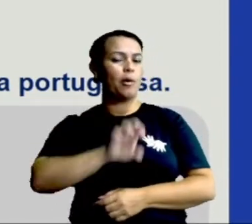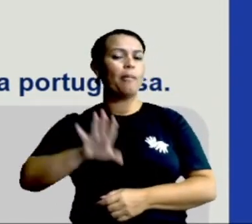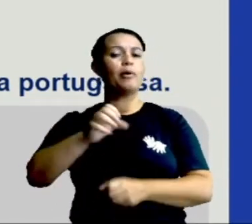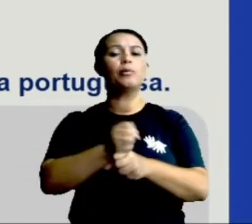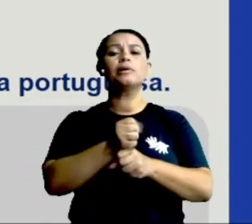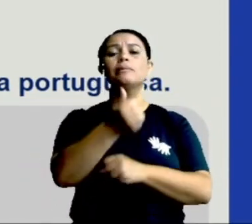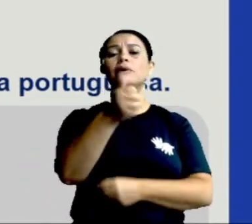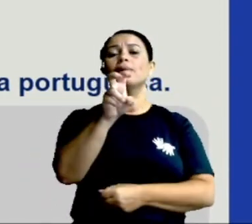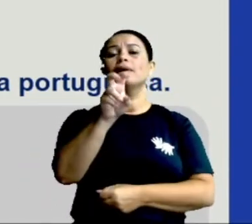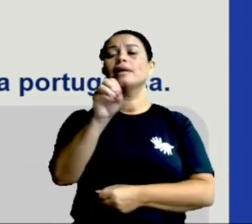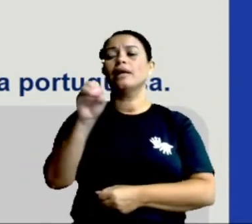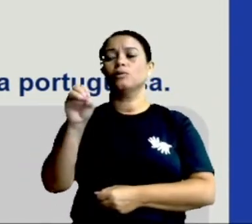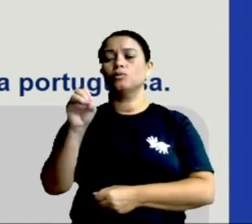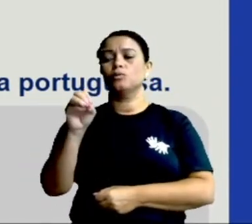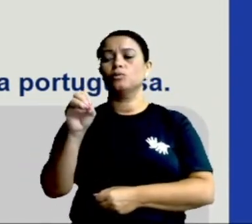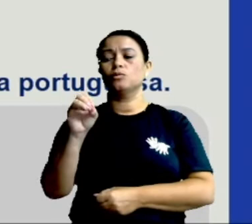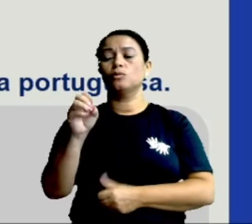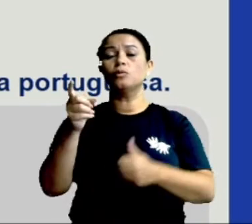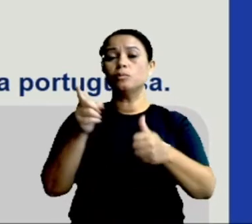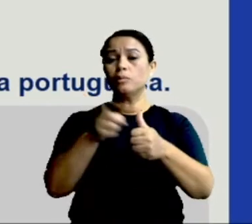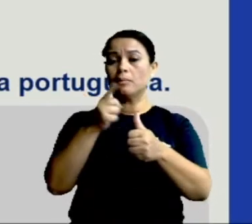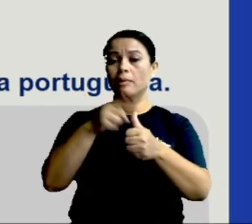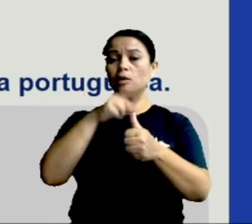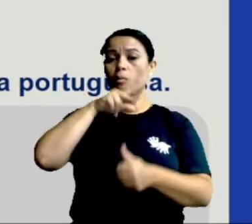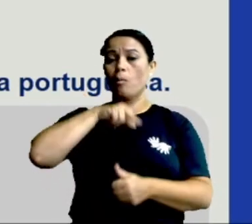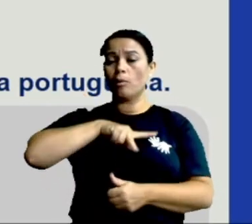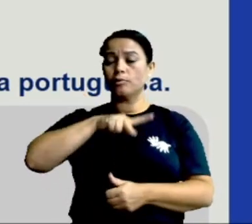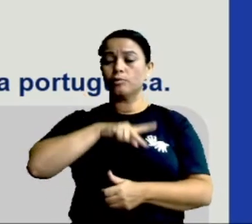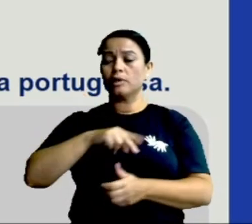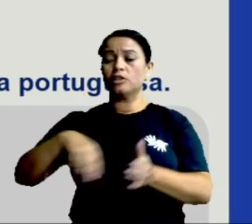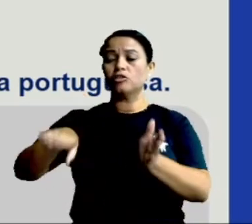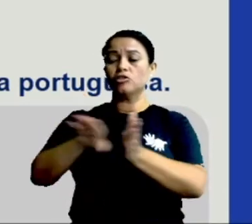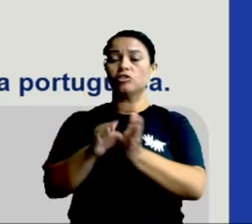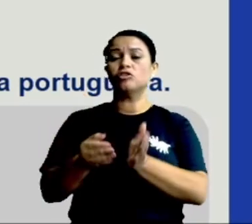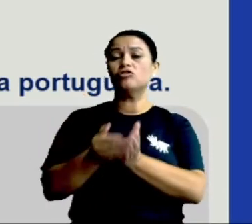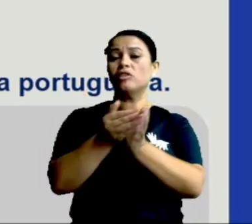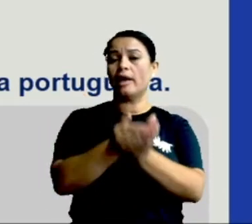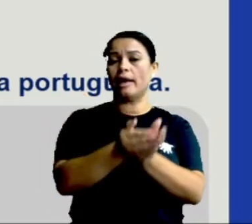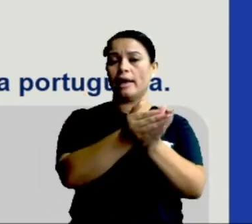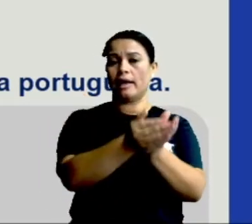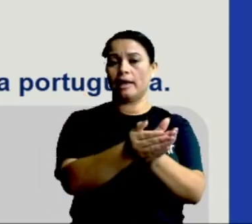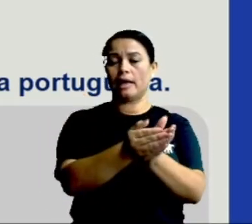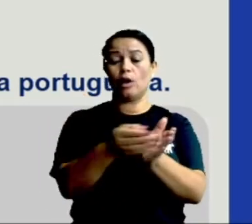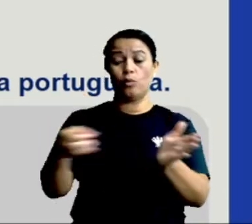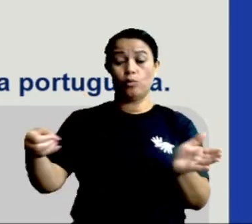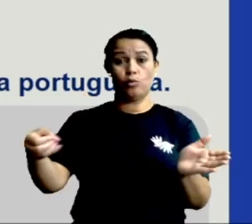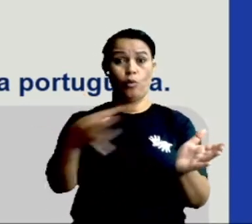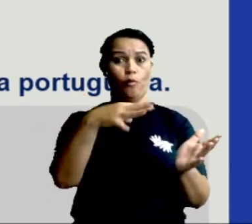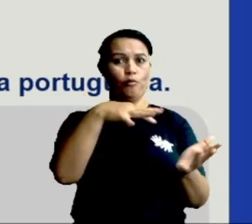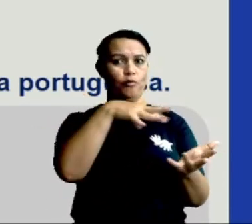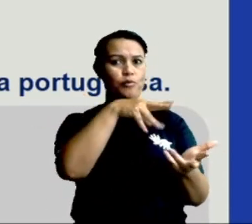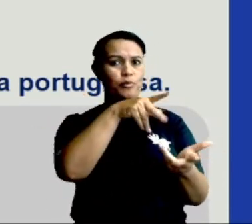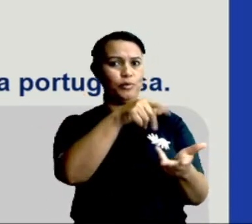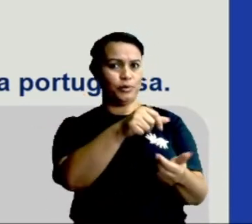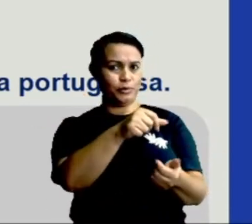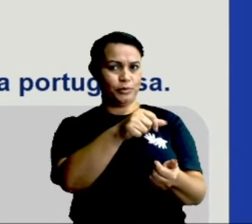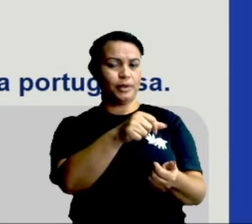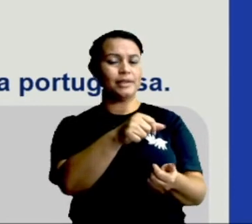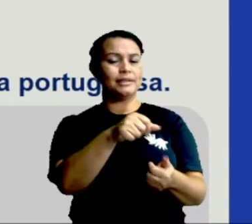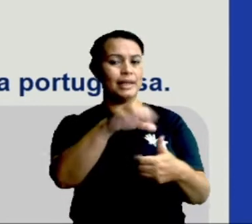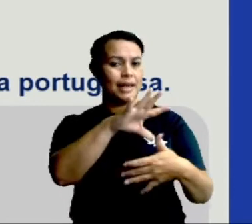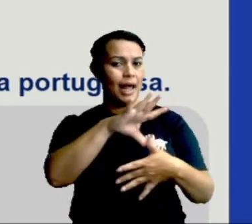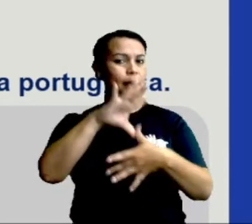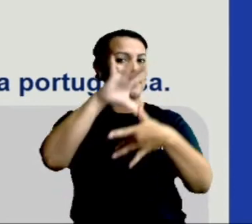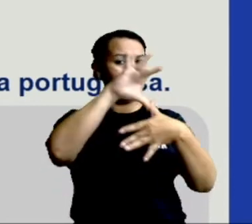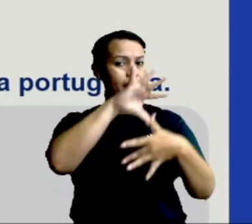de 1500. Os primeiros portugueses chegaram no chamado Novo Mundo, tá? Que seria a América.